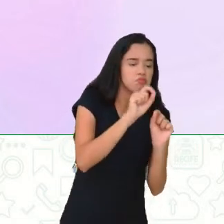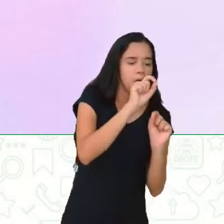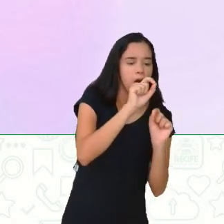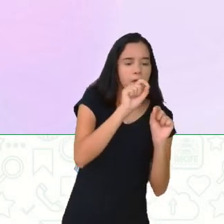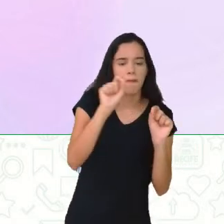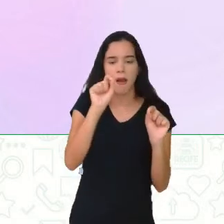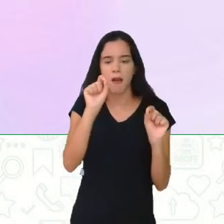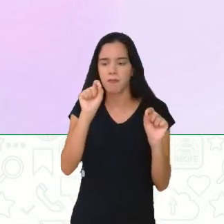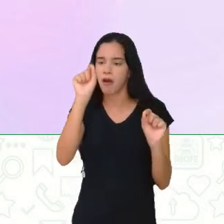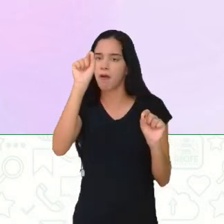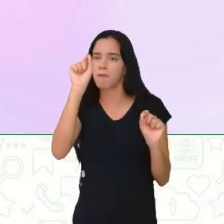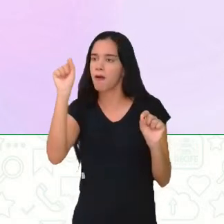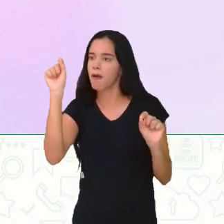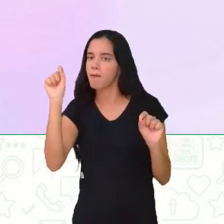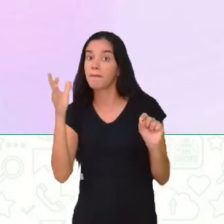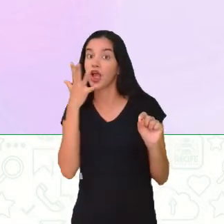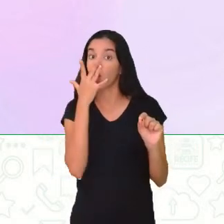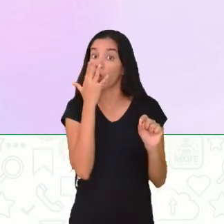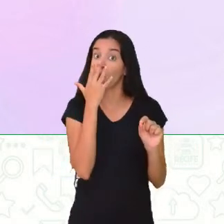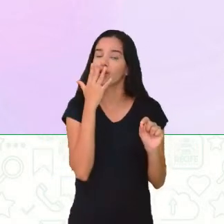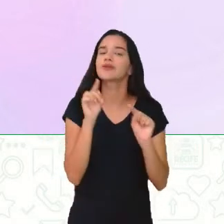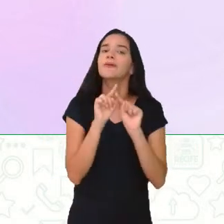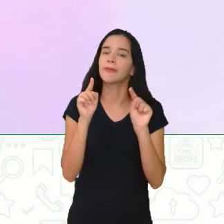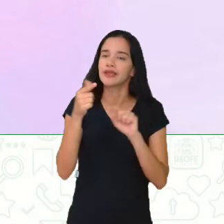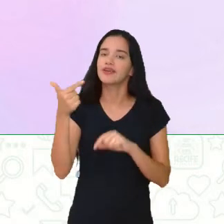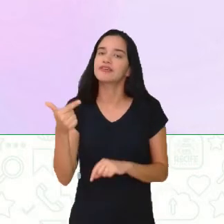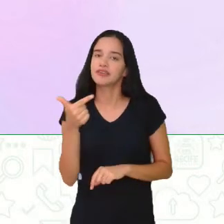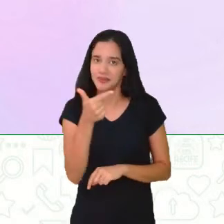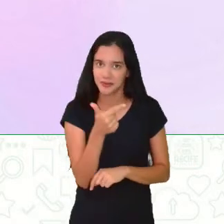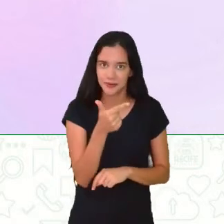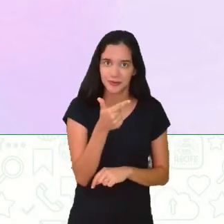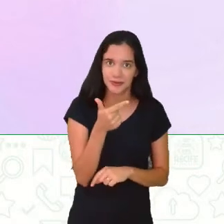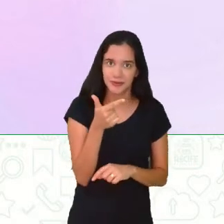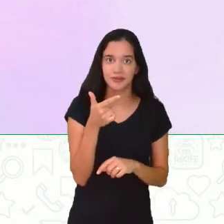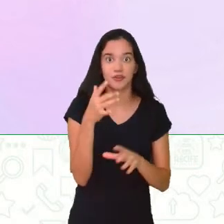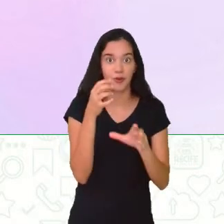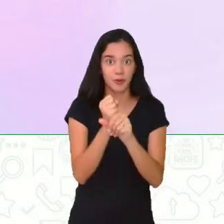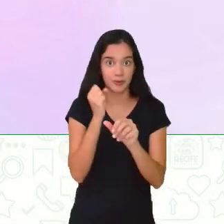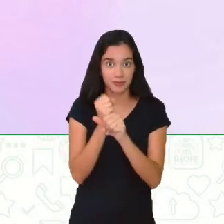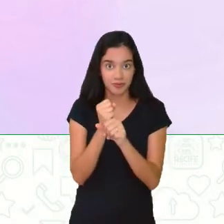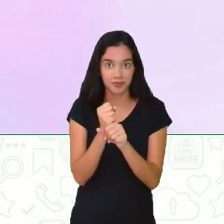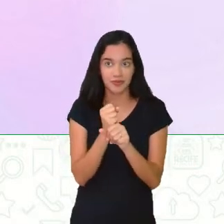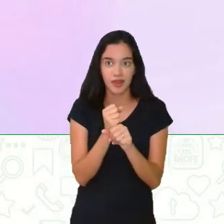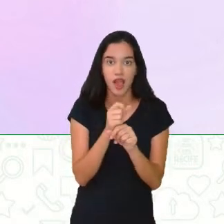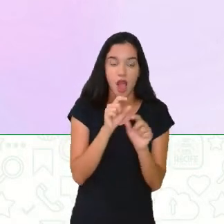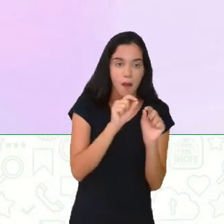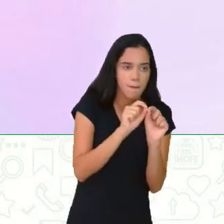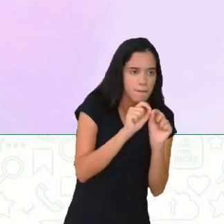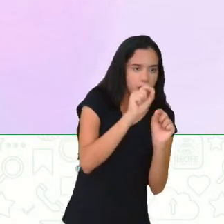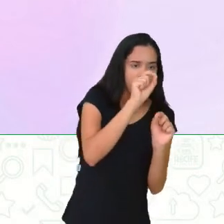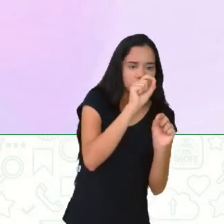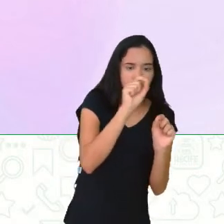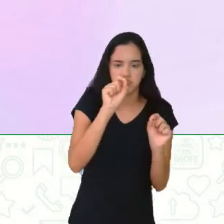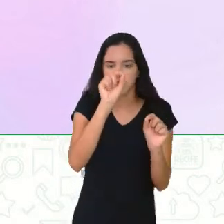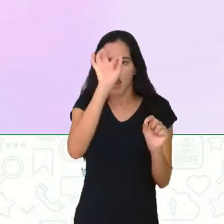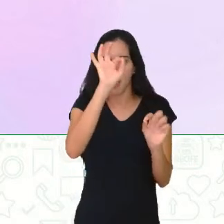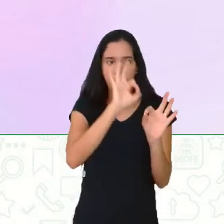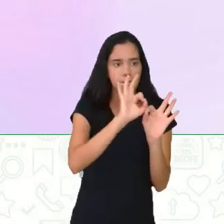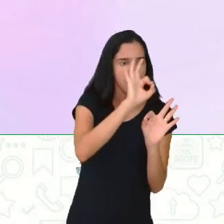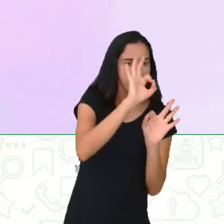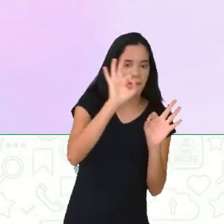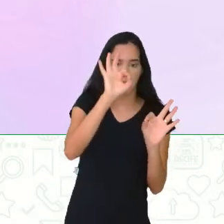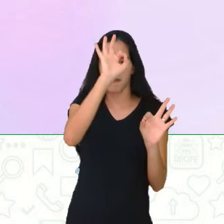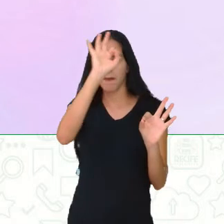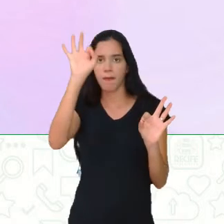desse, né? Eles são coloridos, mas são 22 ao todo para formar essa figura, né? E